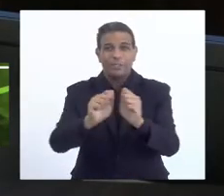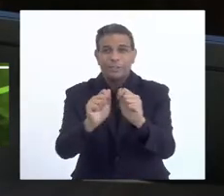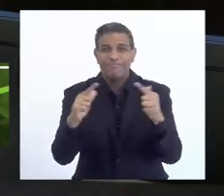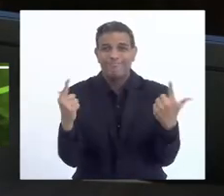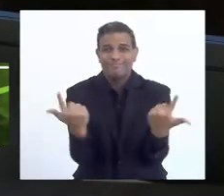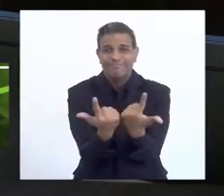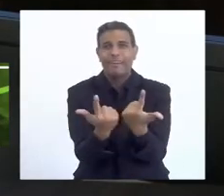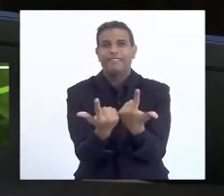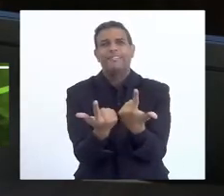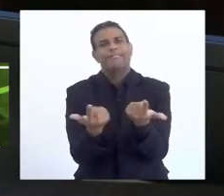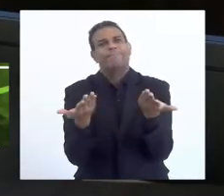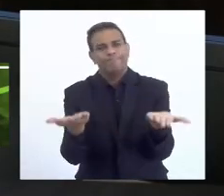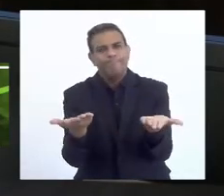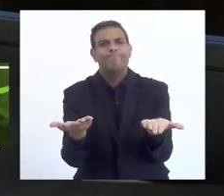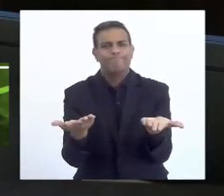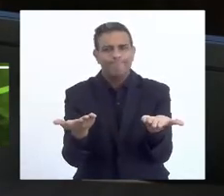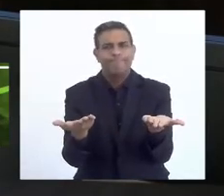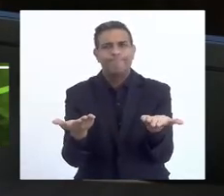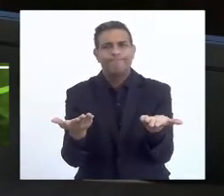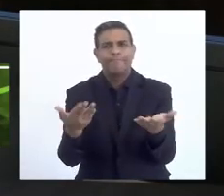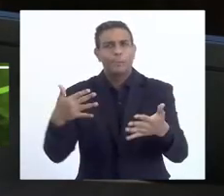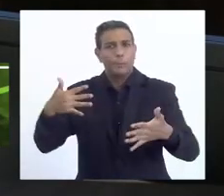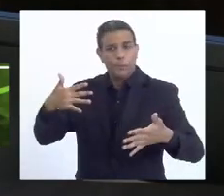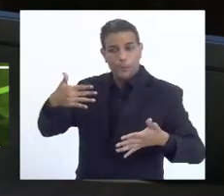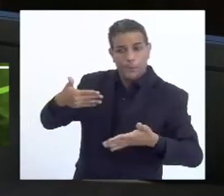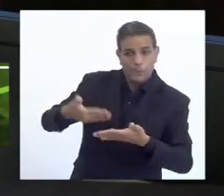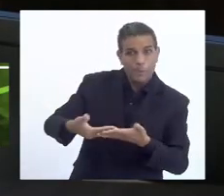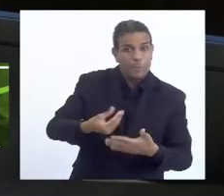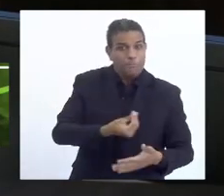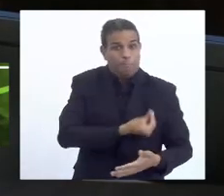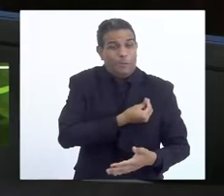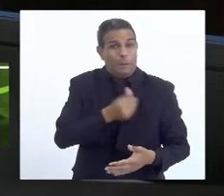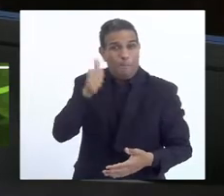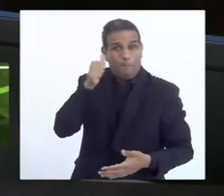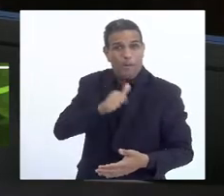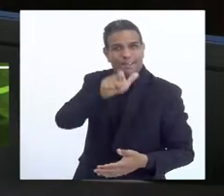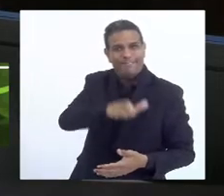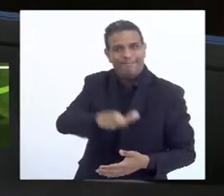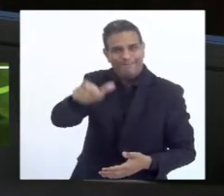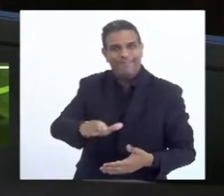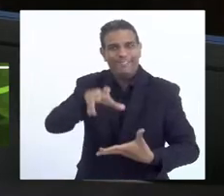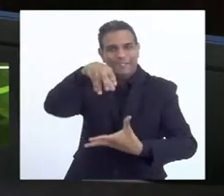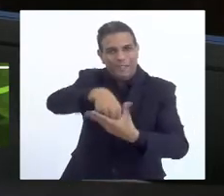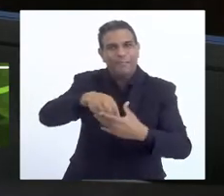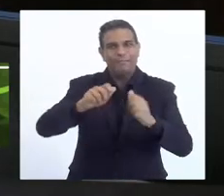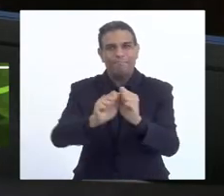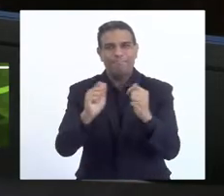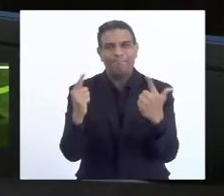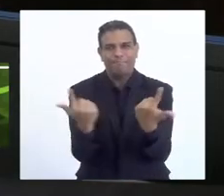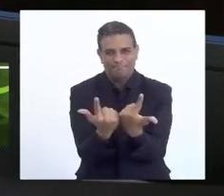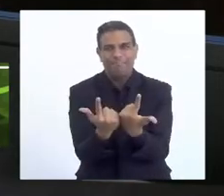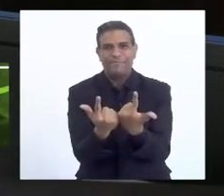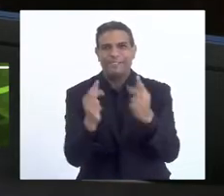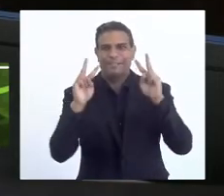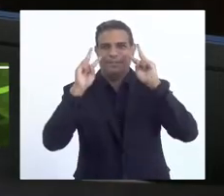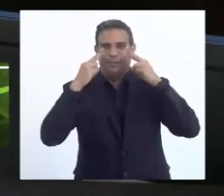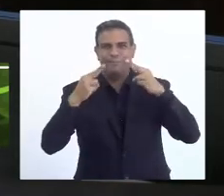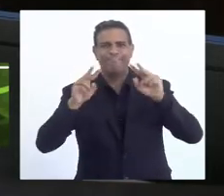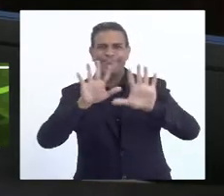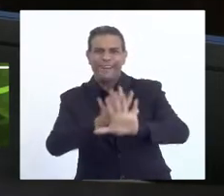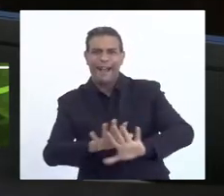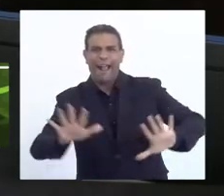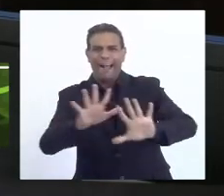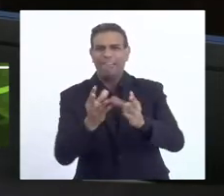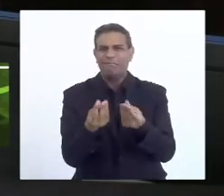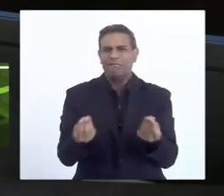no entanto, a vinda de mulheres para esse espaço de poder ainda é